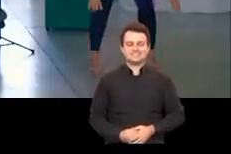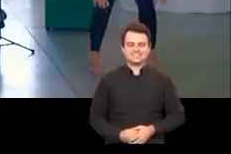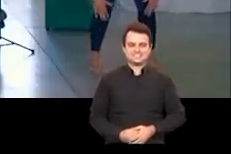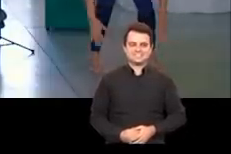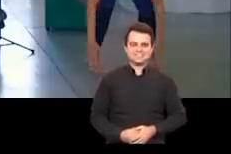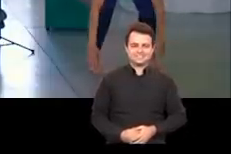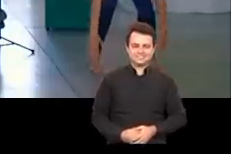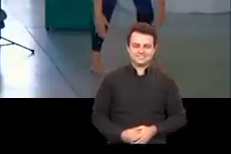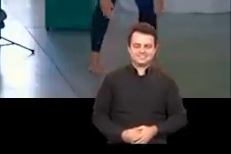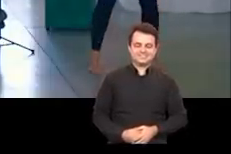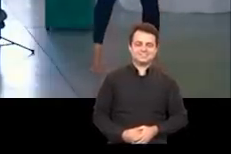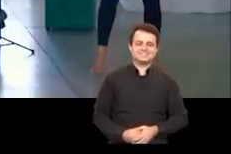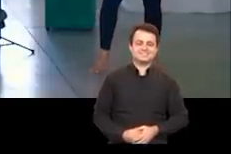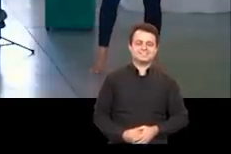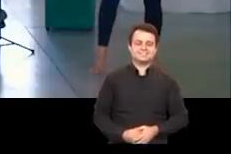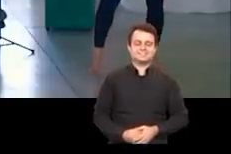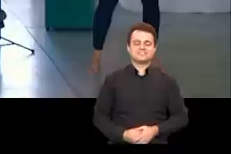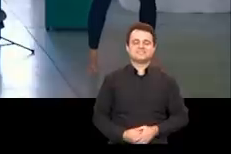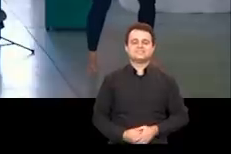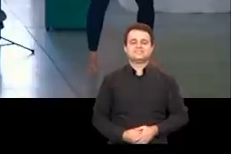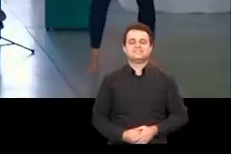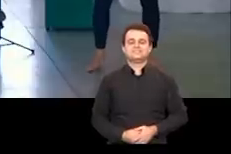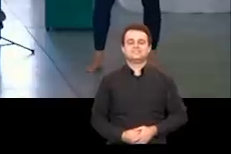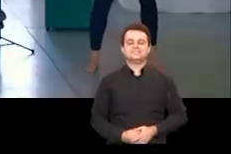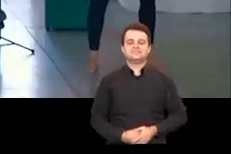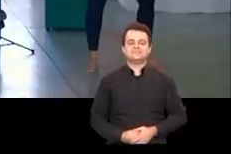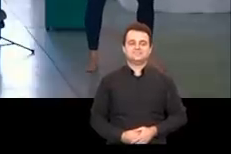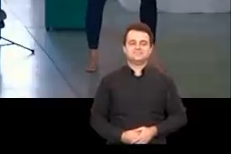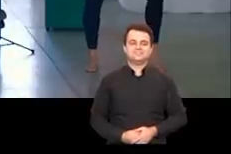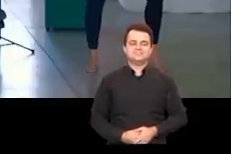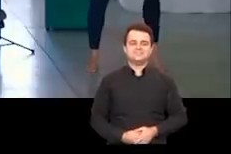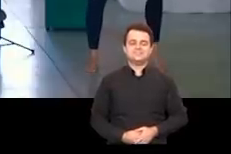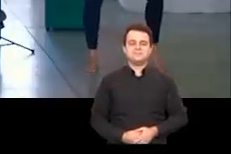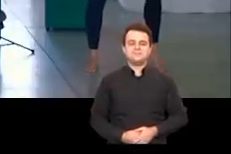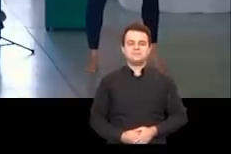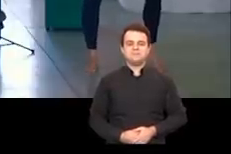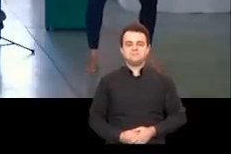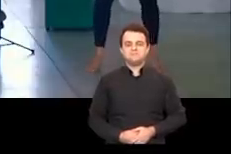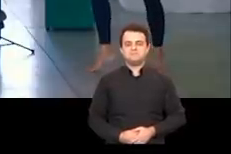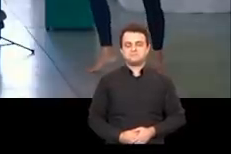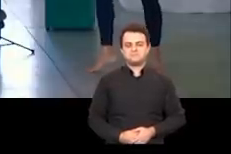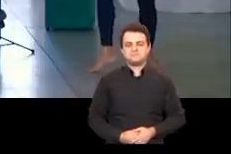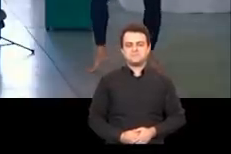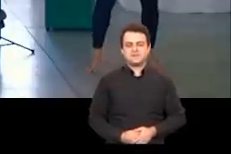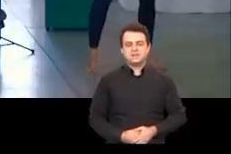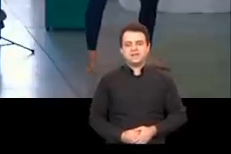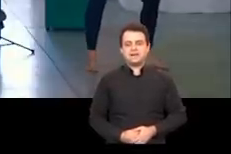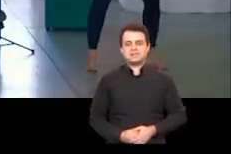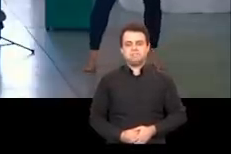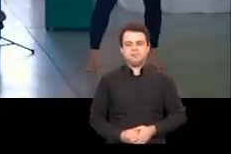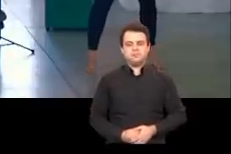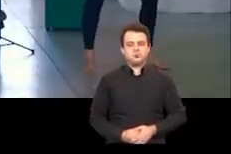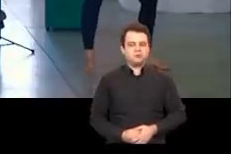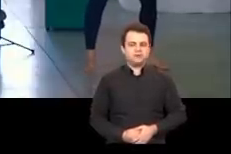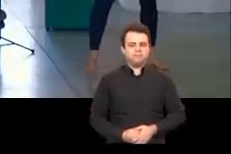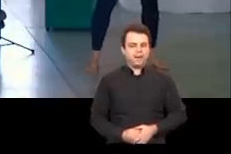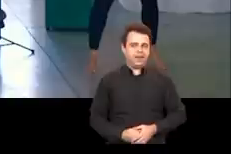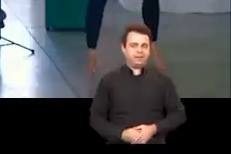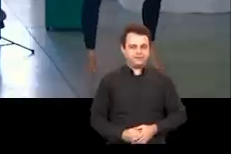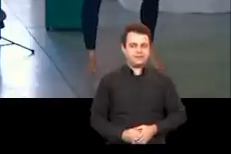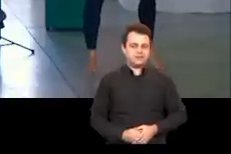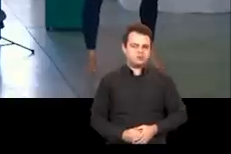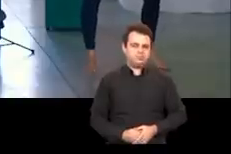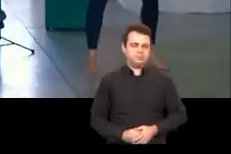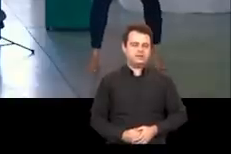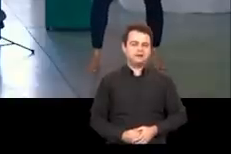pé, joelho e pé. Braço, cotovelo, pulso e mão, pulso e mão. Braço, cotovelo, pulso e mão,